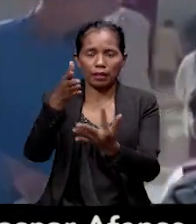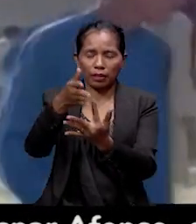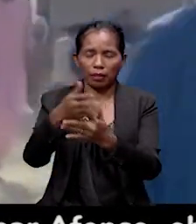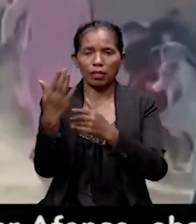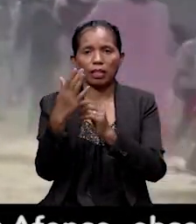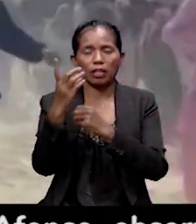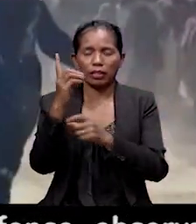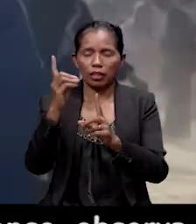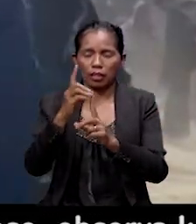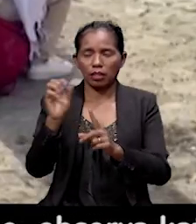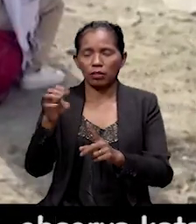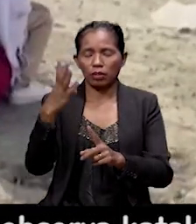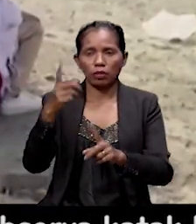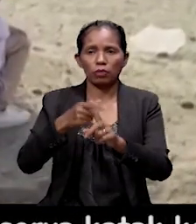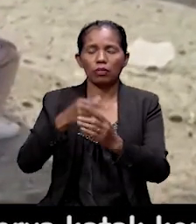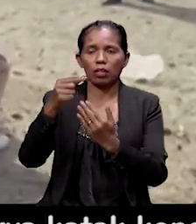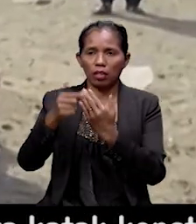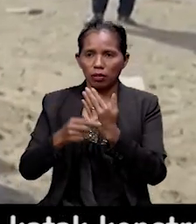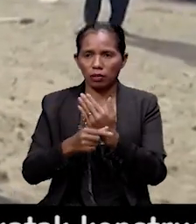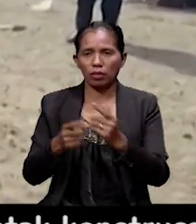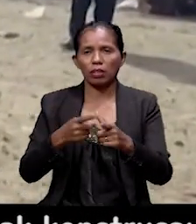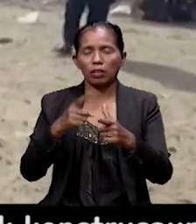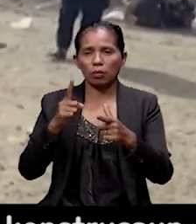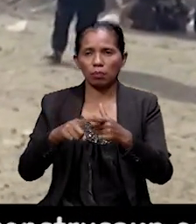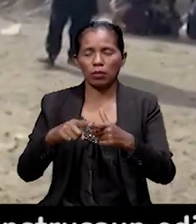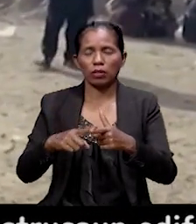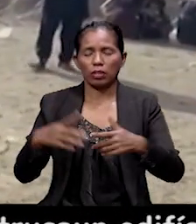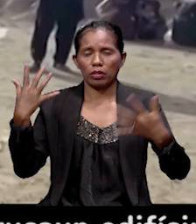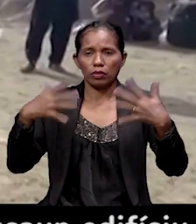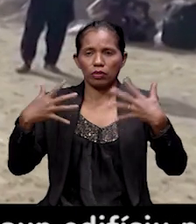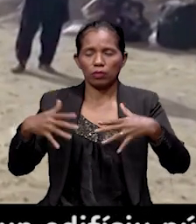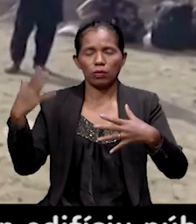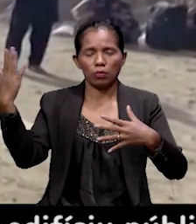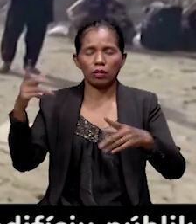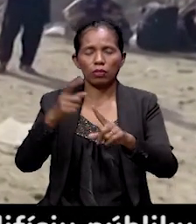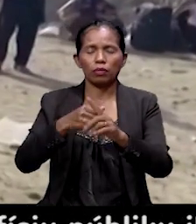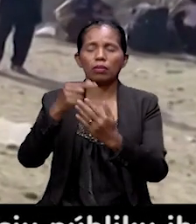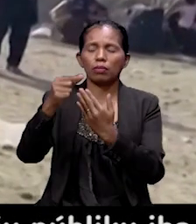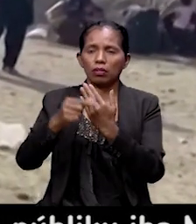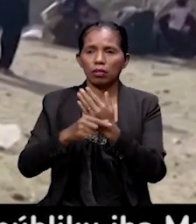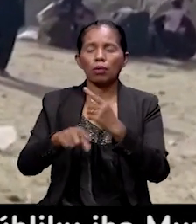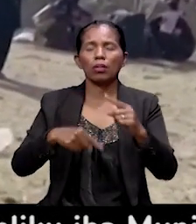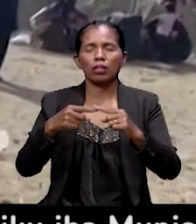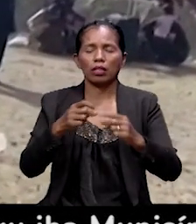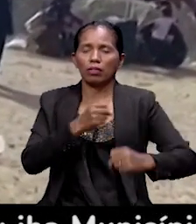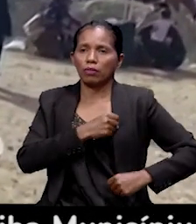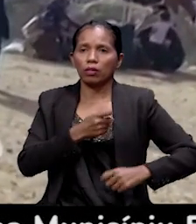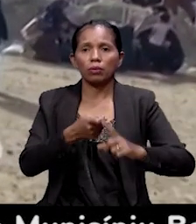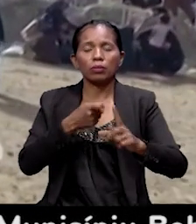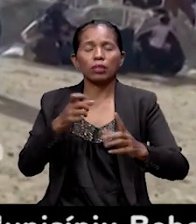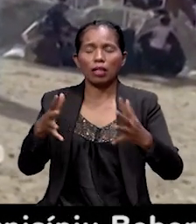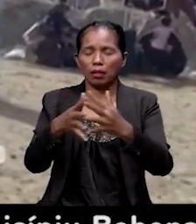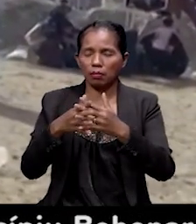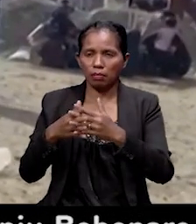agosto quase la soru resistência depois de ataque nebe acontece fulan maio bahira força os Estados Unidos América no